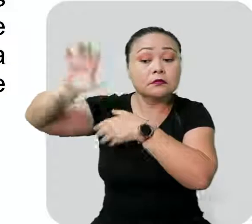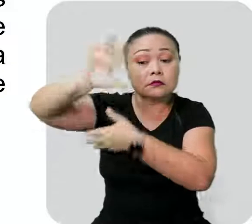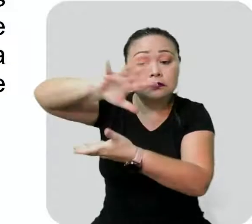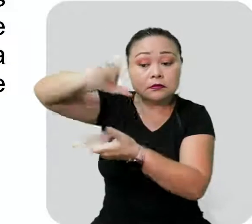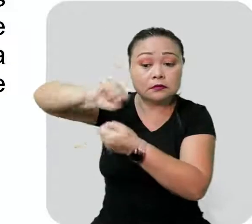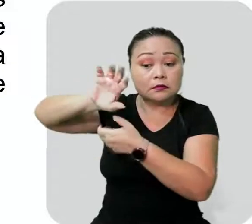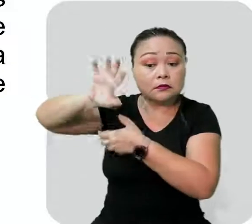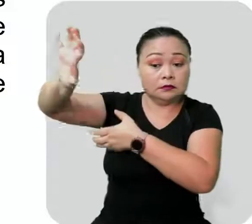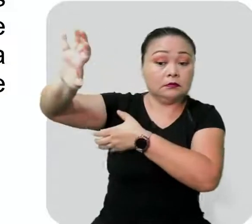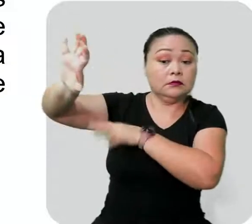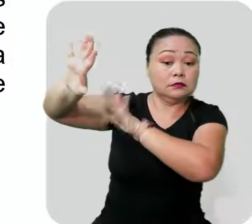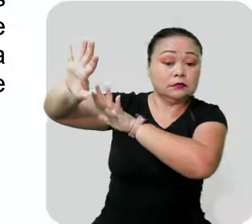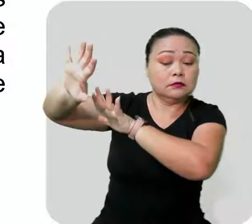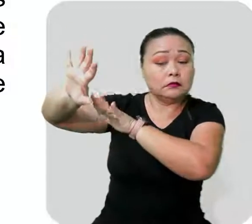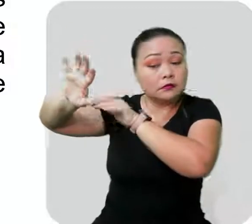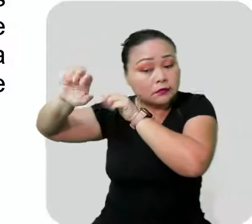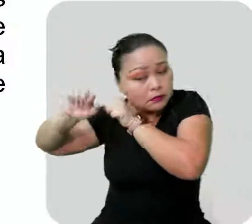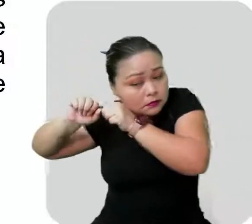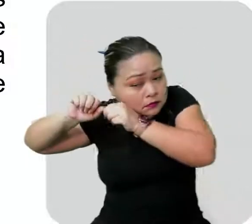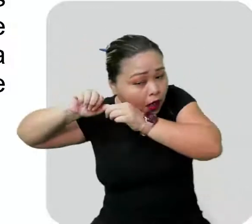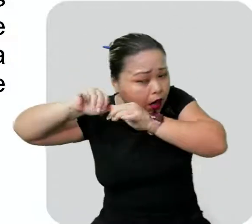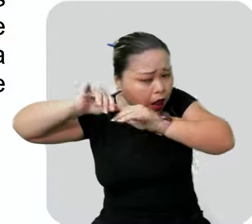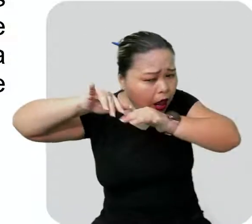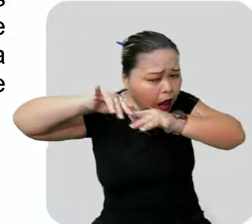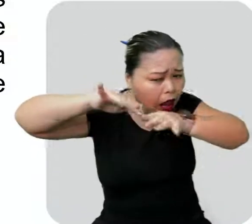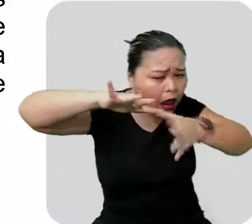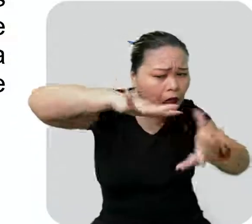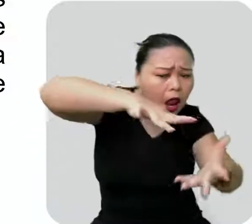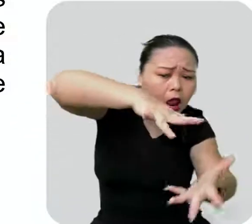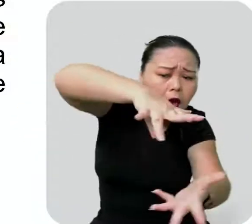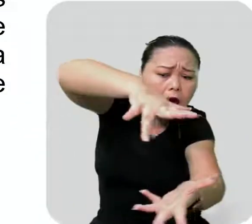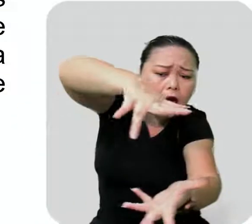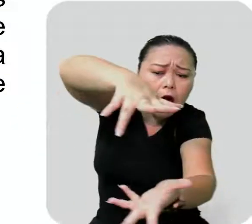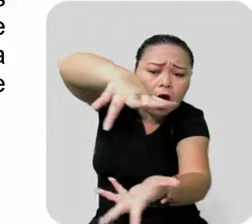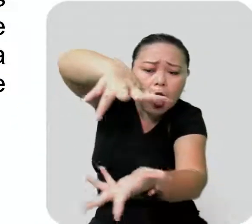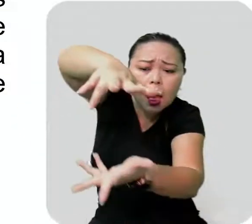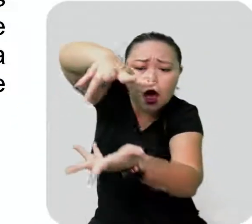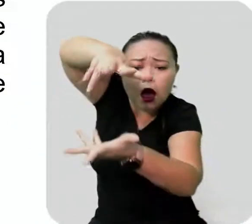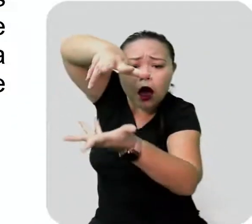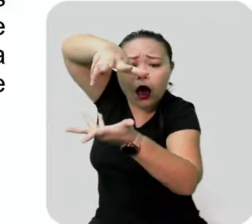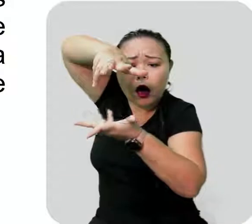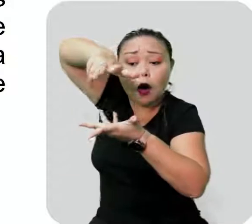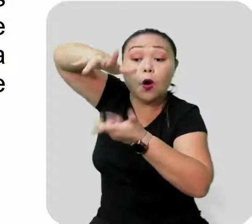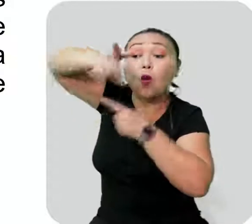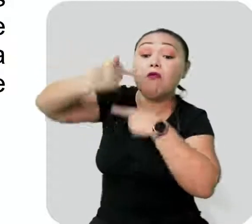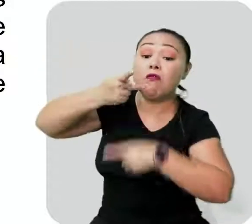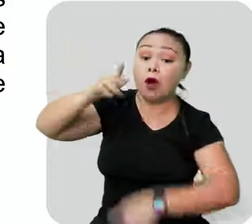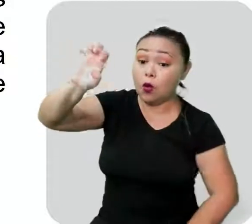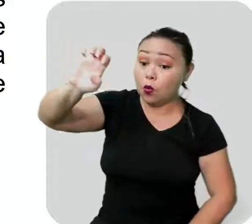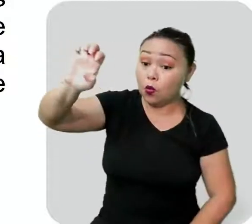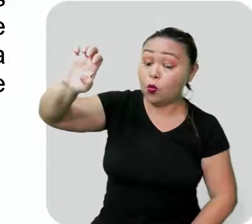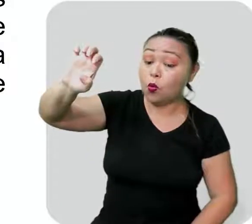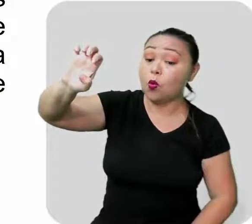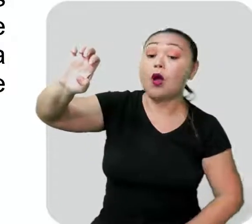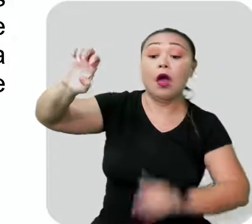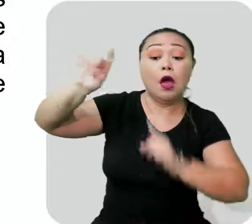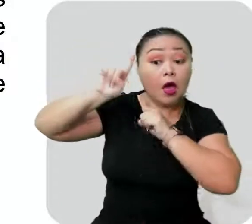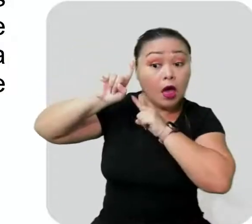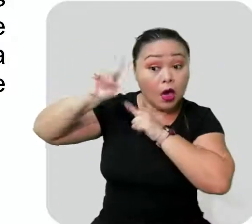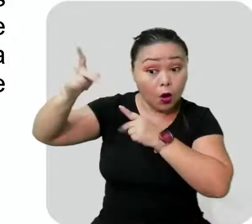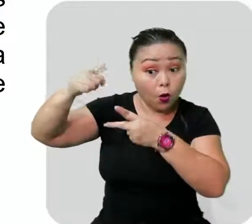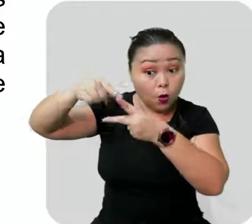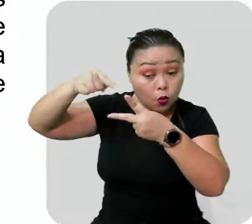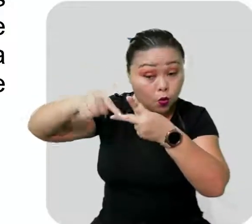continente e expandiram-se pelo mundo mas quando eu falo os europeus especificamente